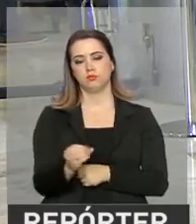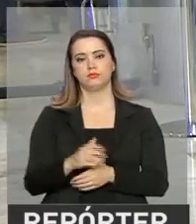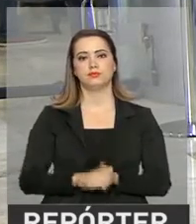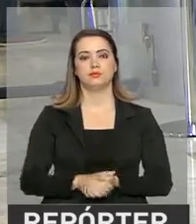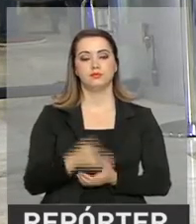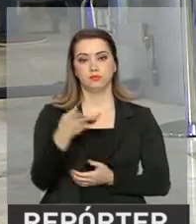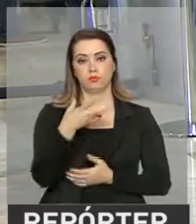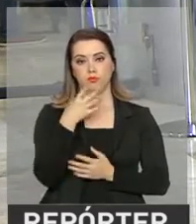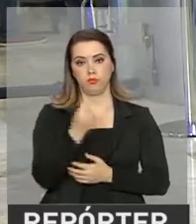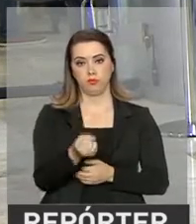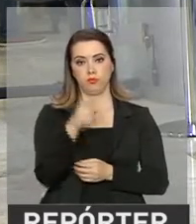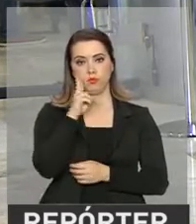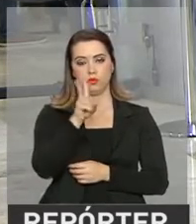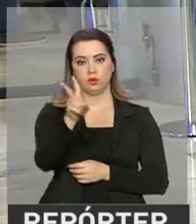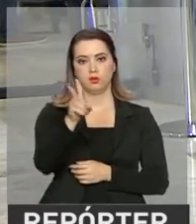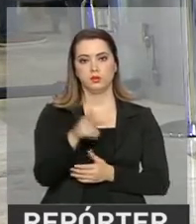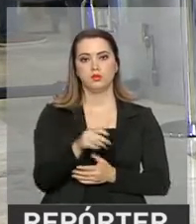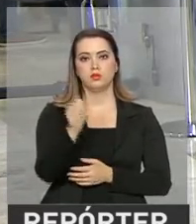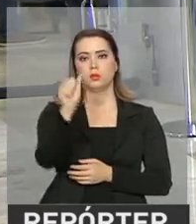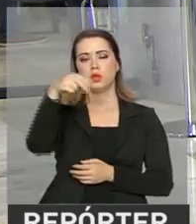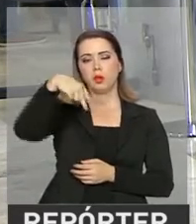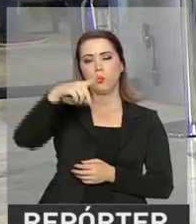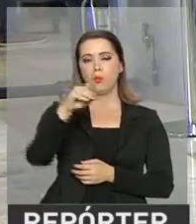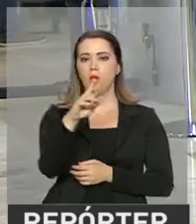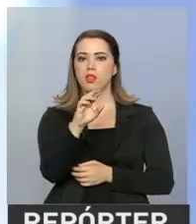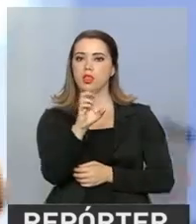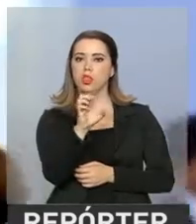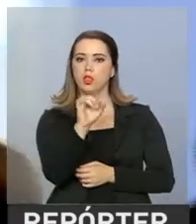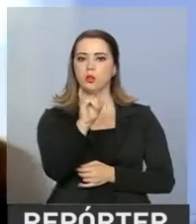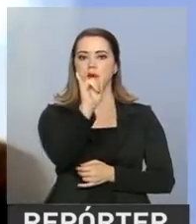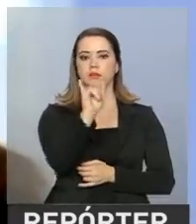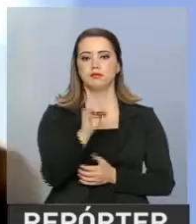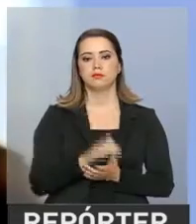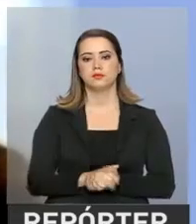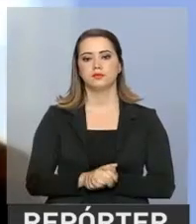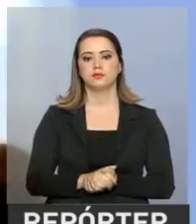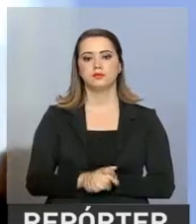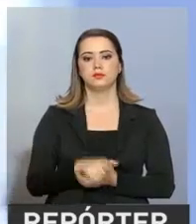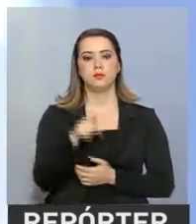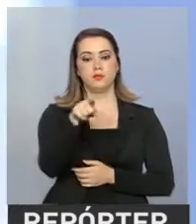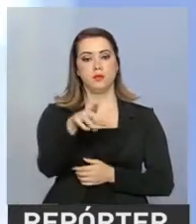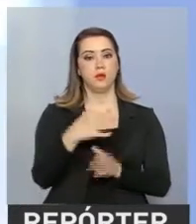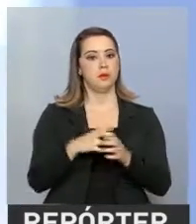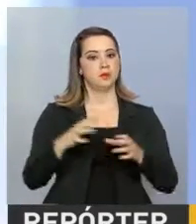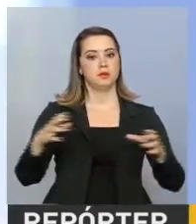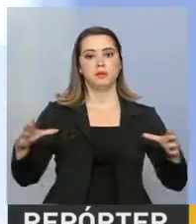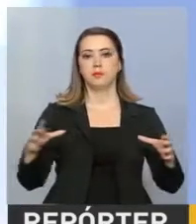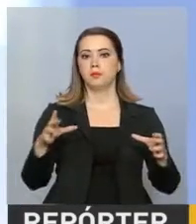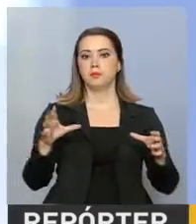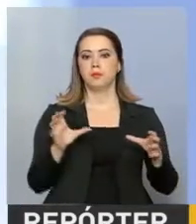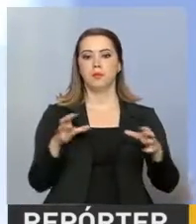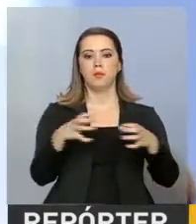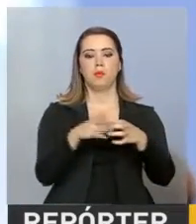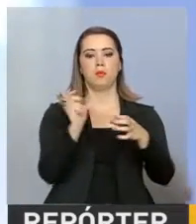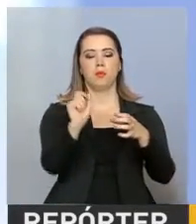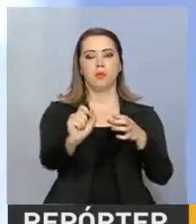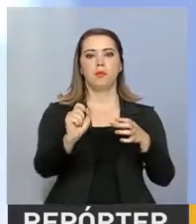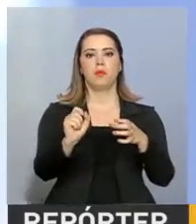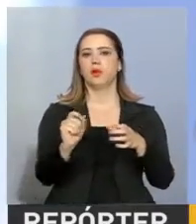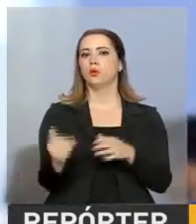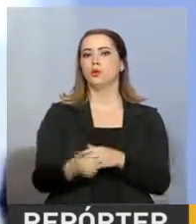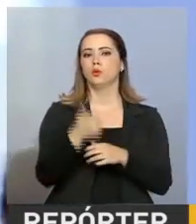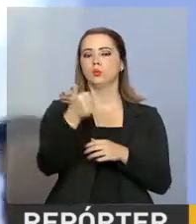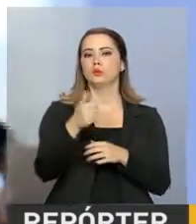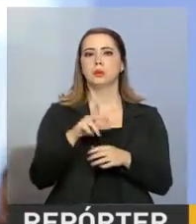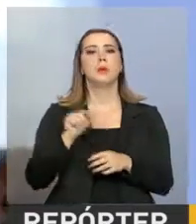acompanhar agora fala de andrew parsons essa não é só a maior delegação paraolímpica brasileira de todos os tempos ela também é melhor